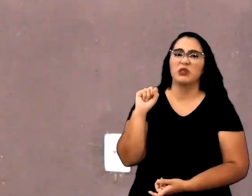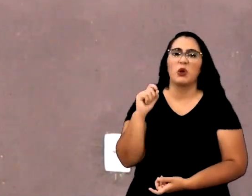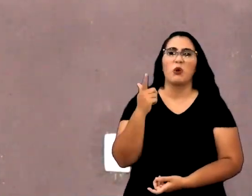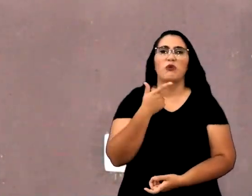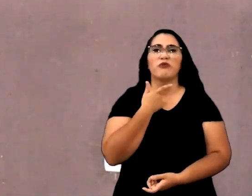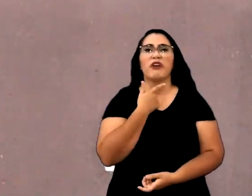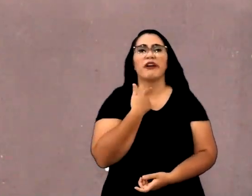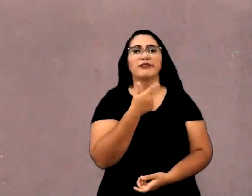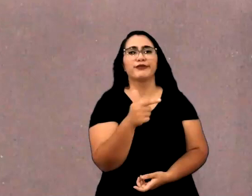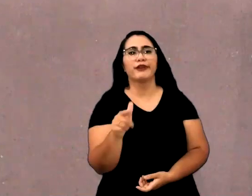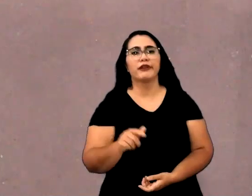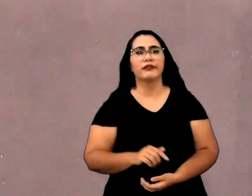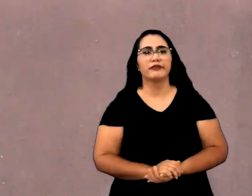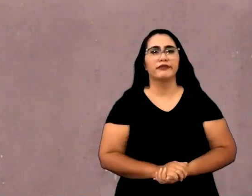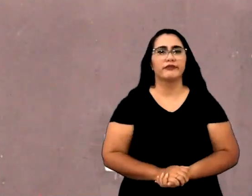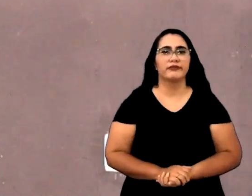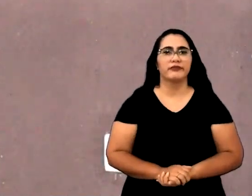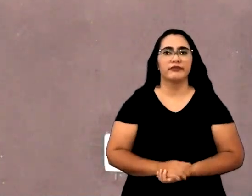ocupado?